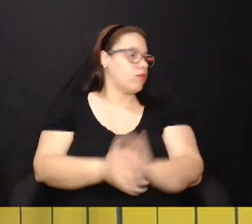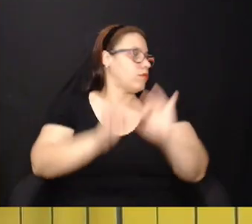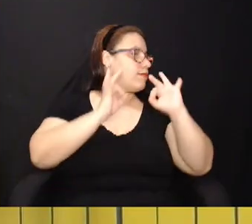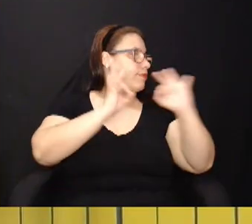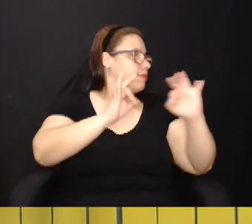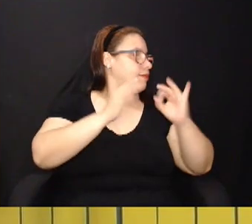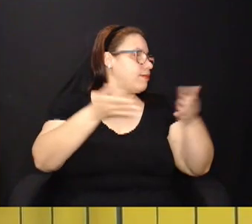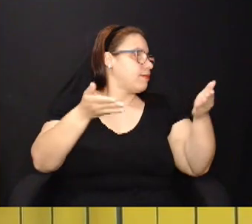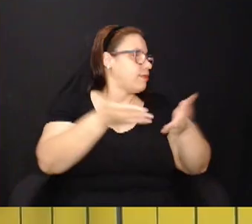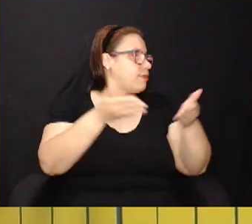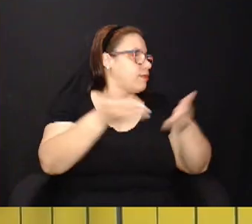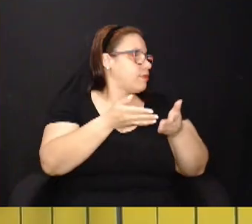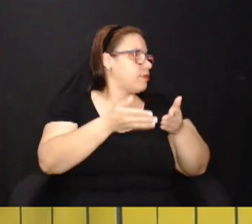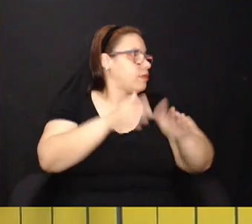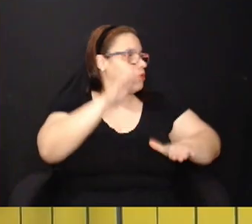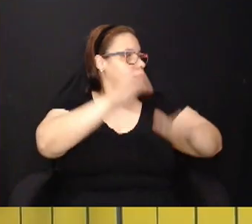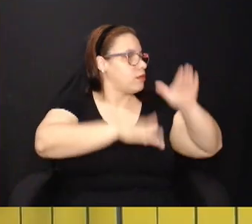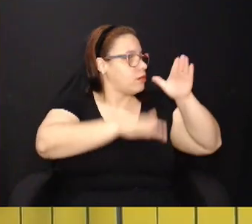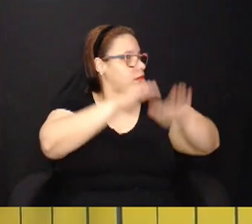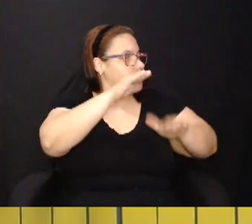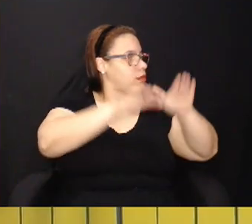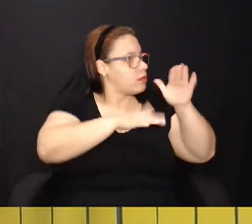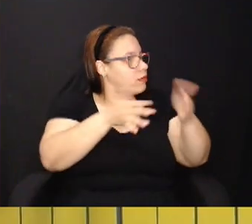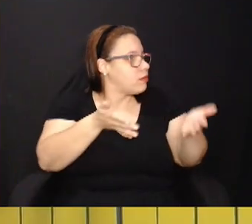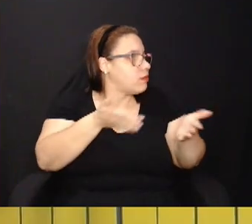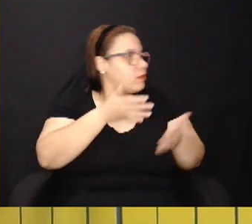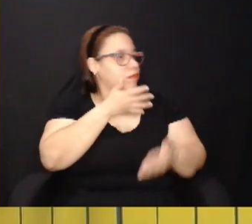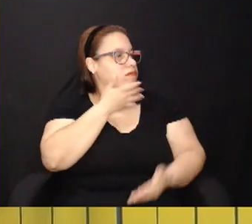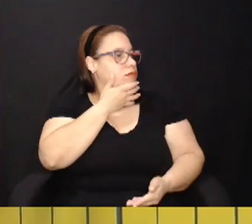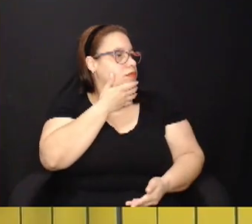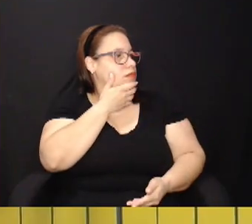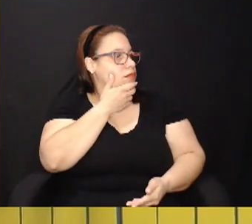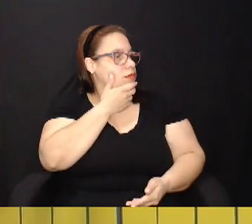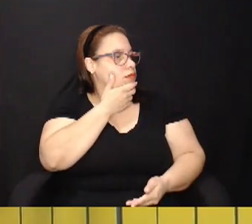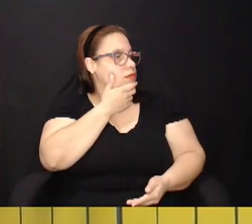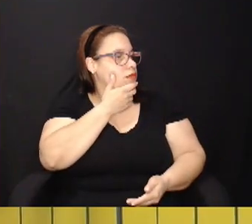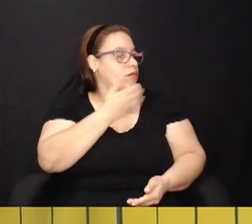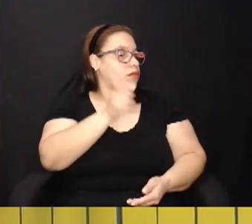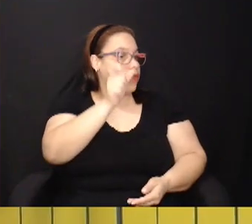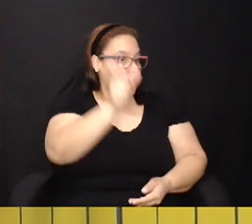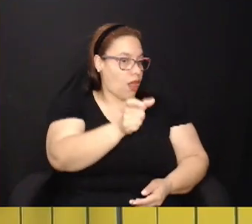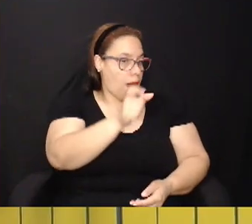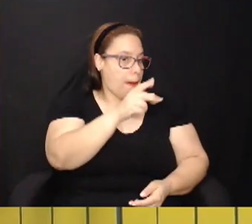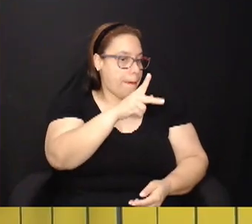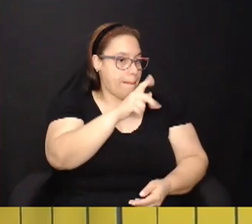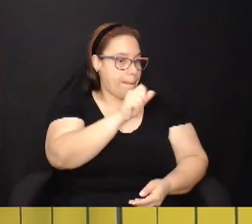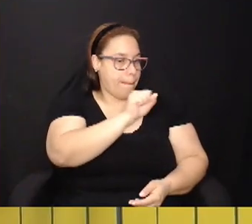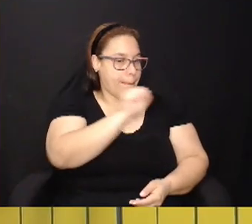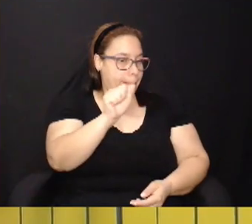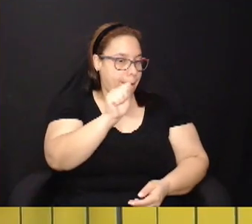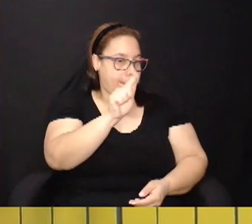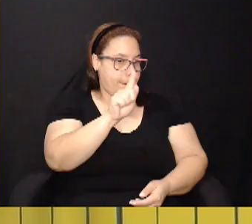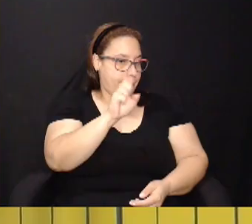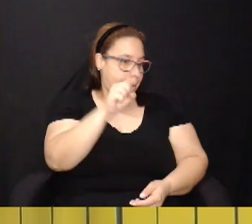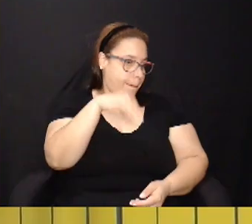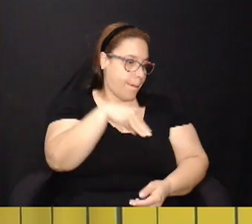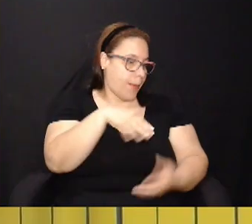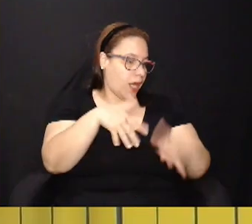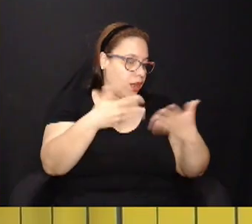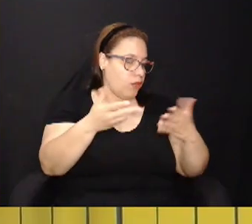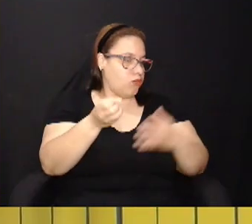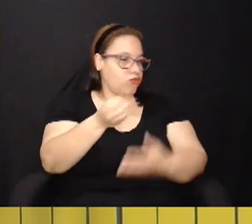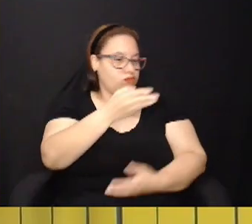de compensação, né, a questão da passagem. Quando que o viajante,